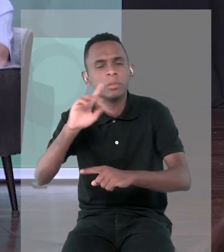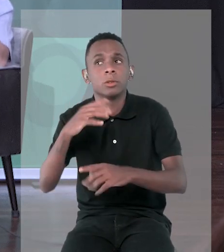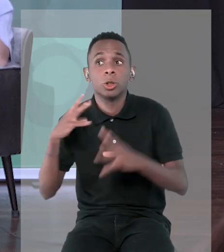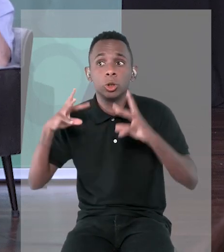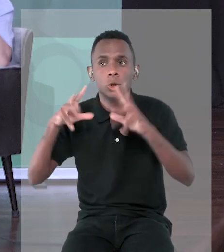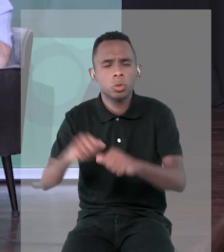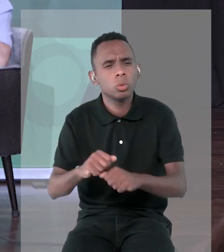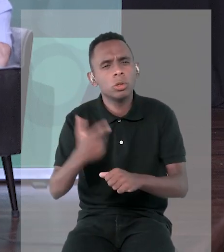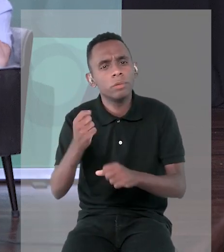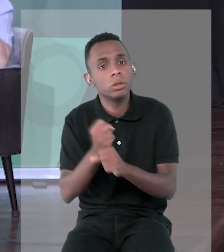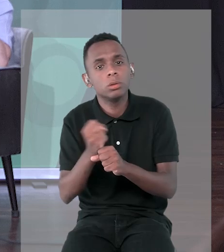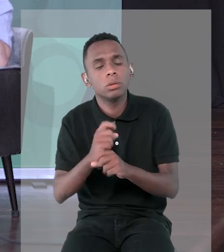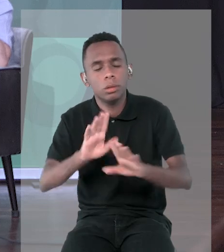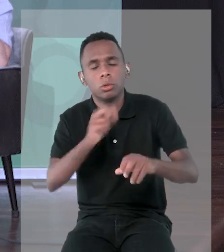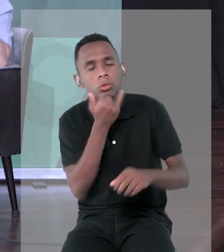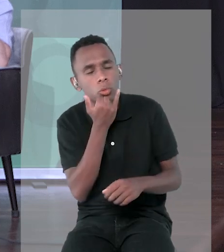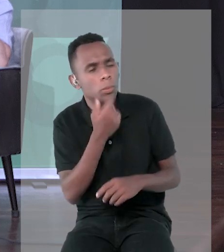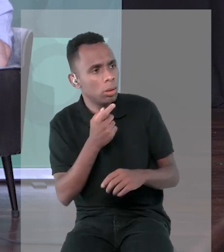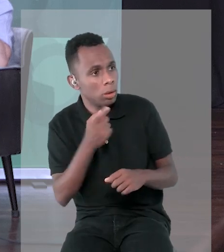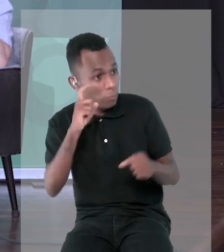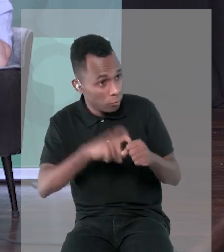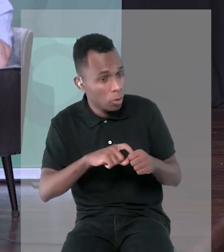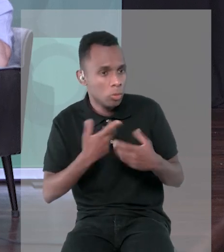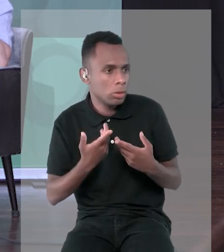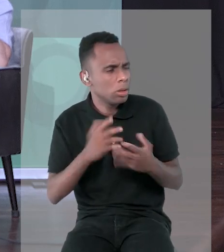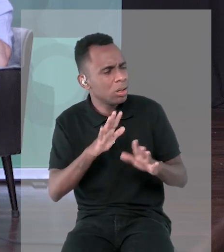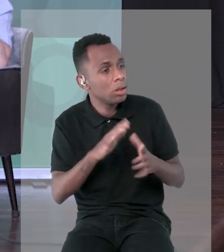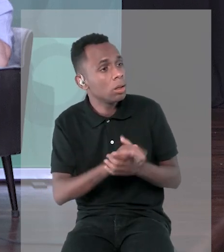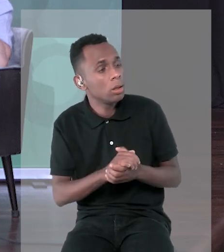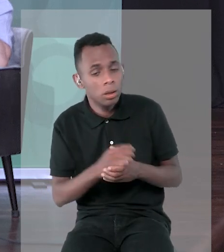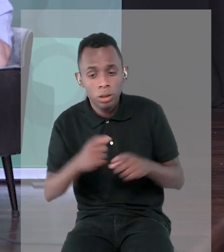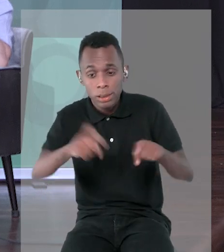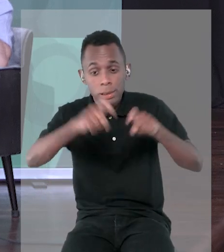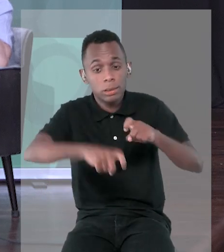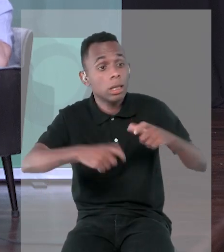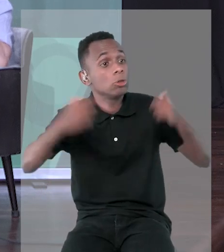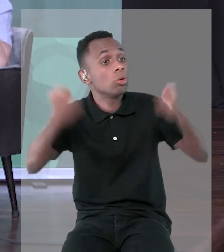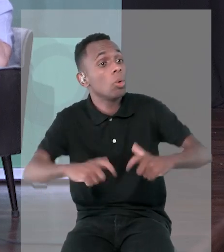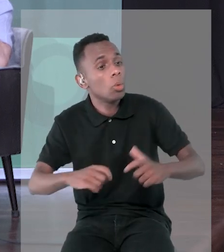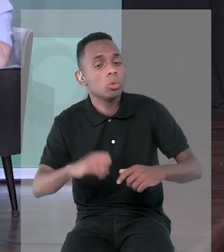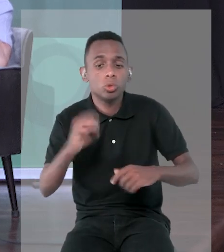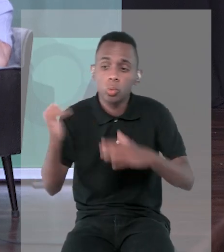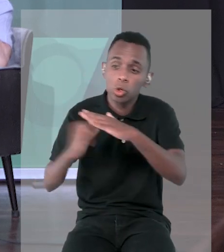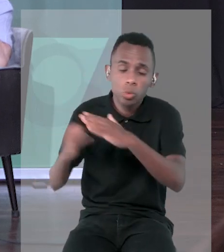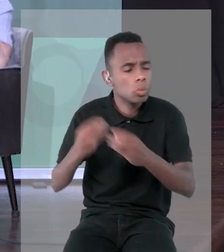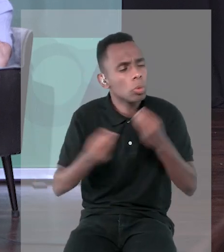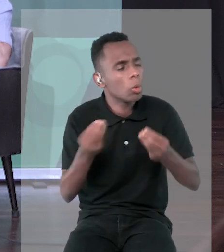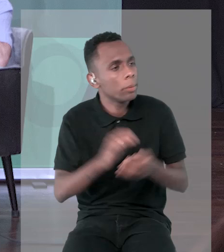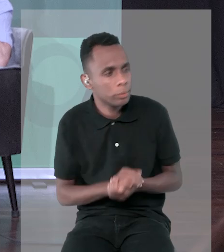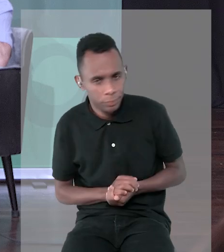20 anos. Peraí, como? Porque recuperar tem que ter terra. As terras serão de outras pessoas ou do Instituto? Sim, a